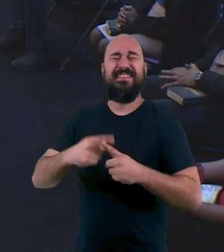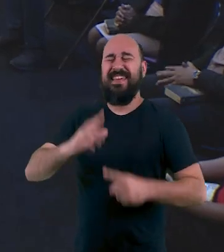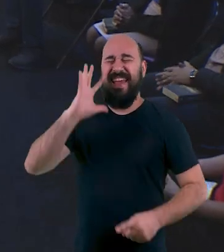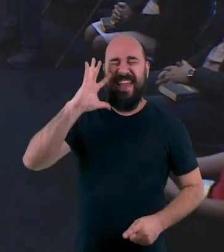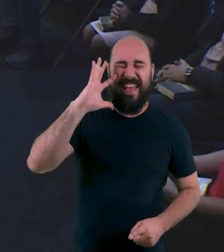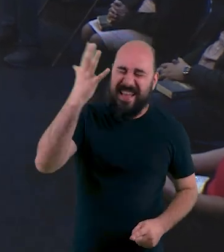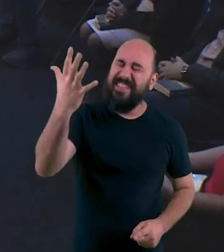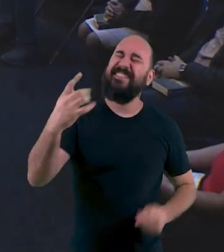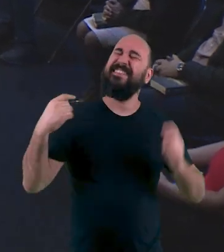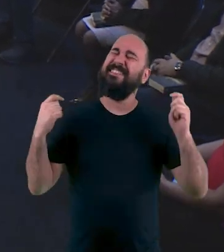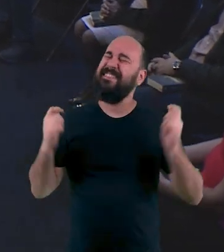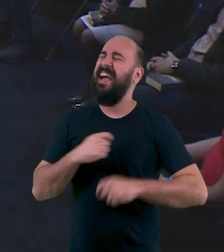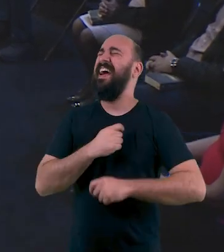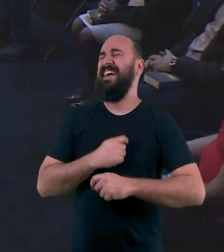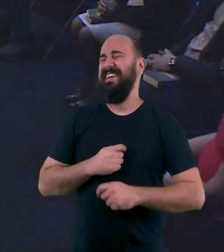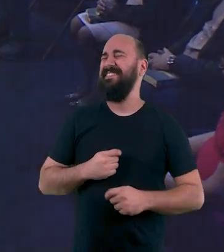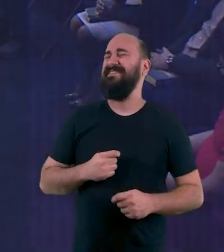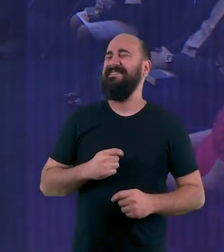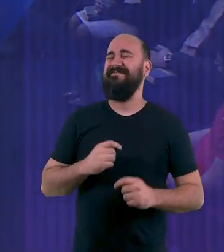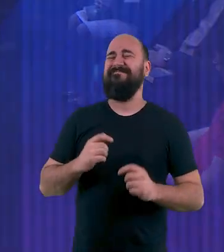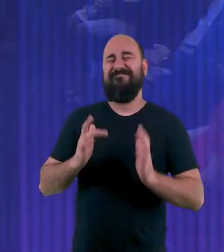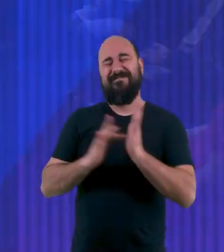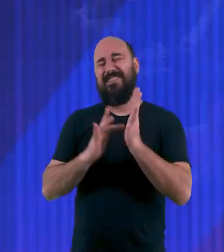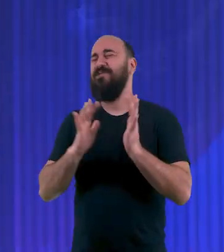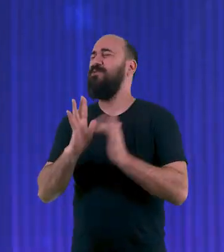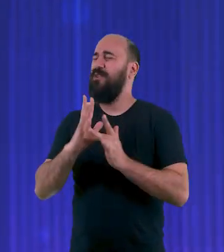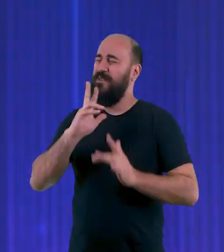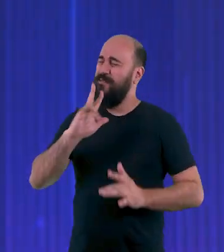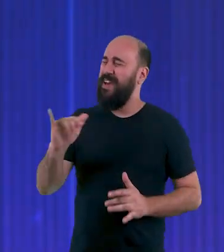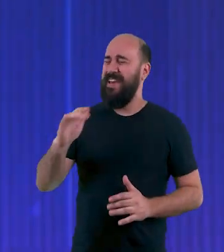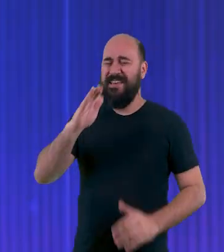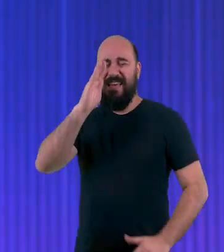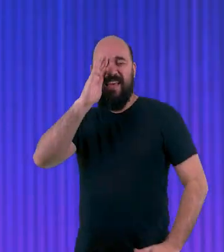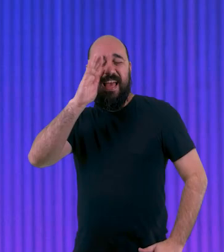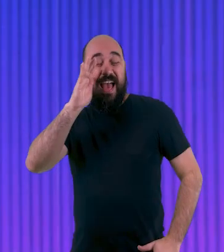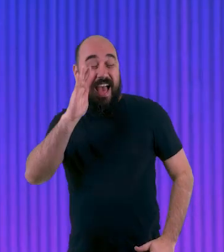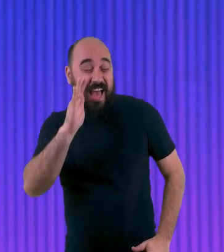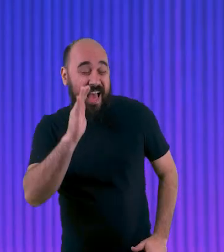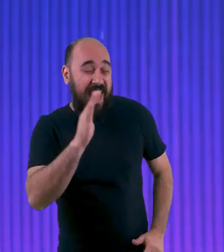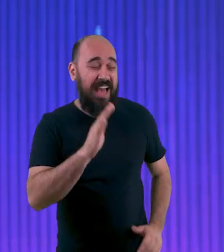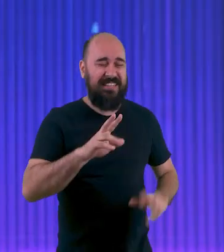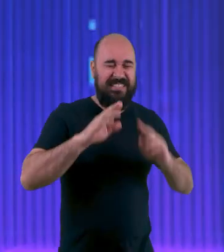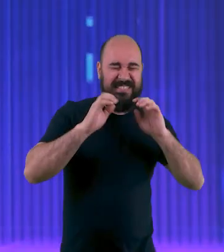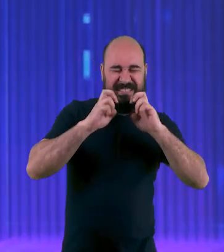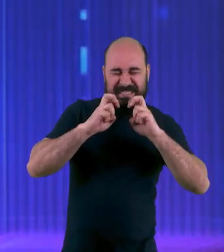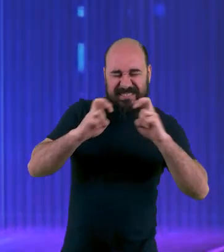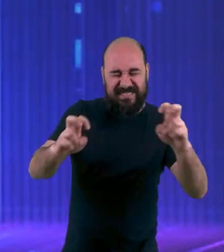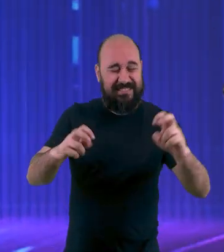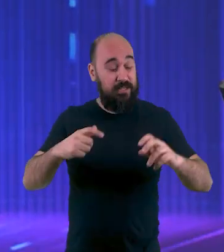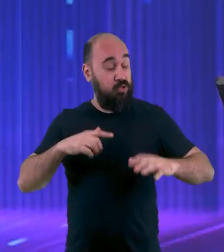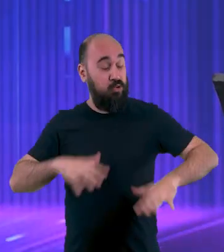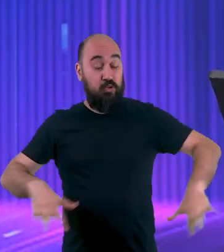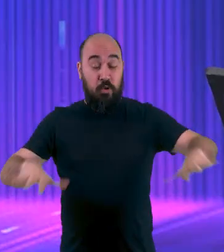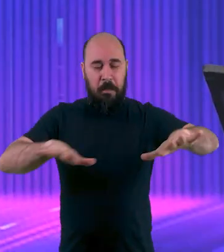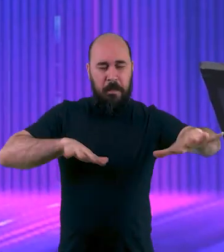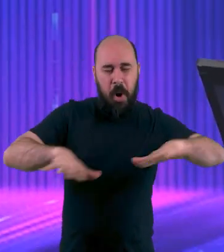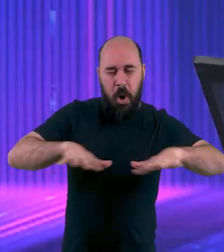solução para o problema da morte. Porque o Senhor Jesus vai voltar para nos